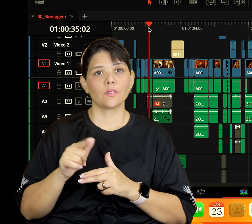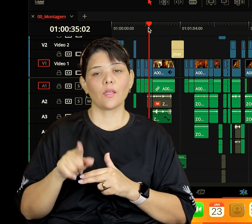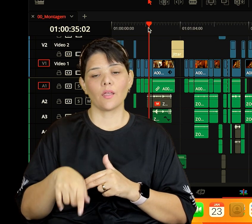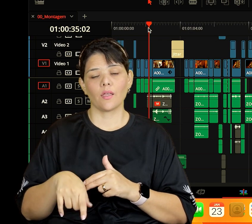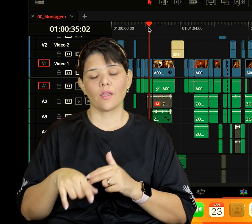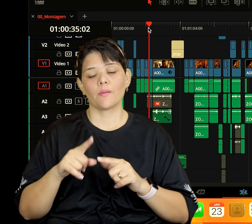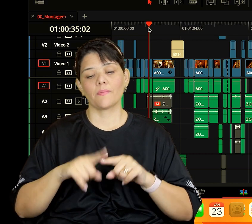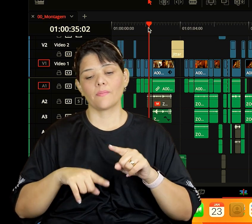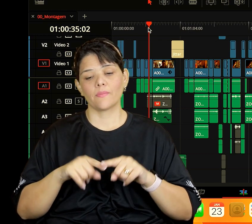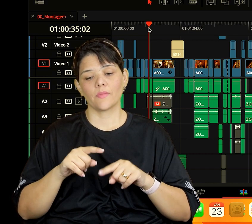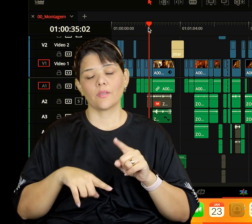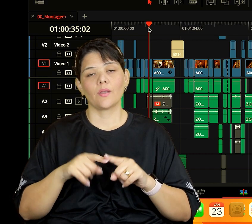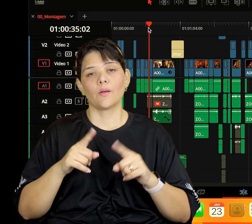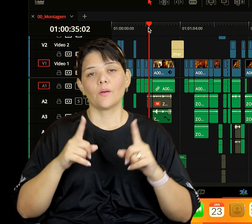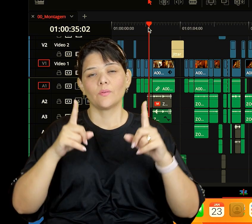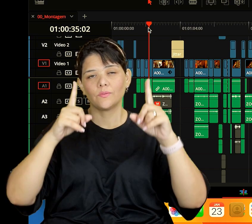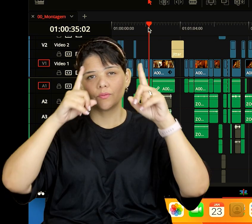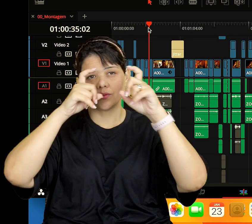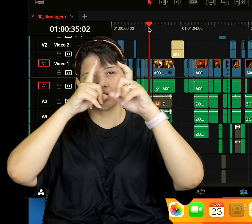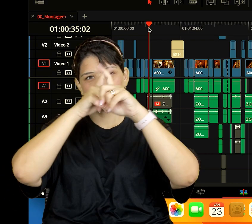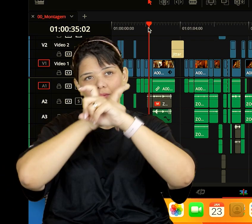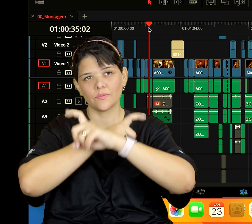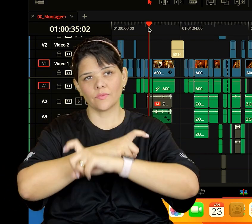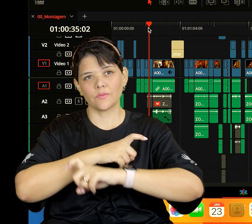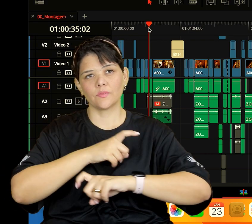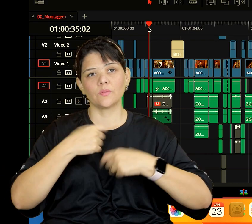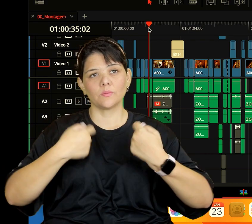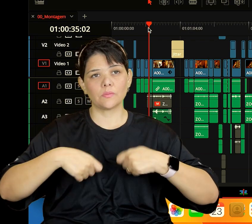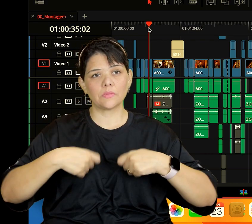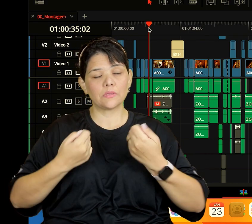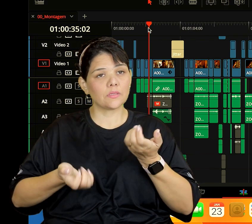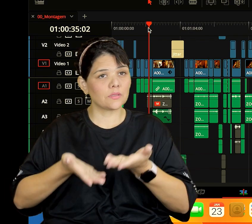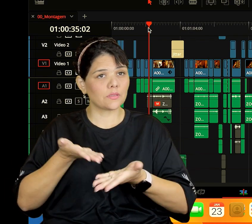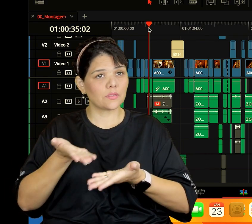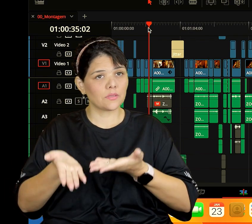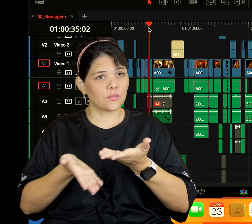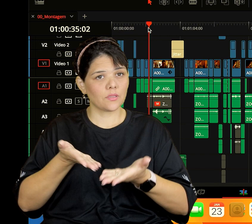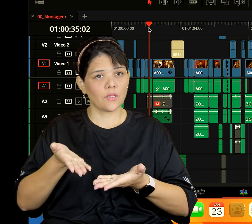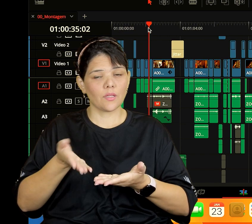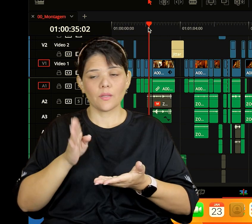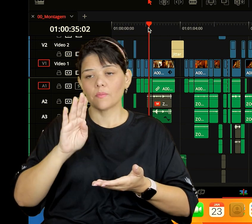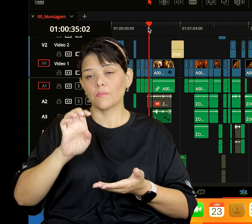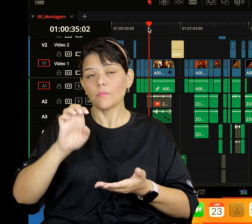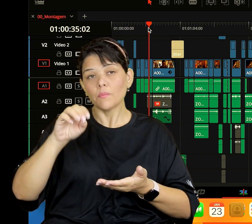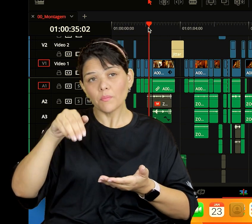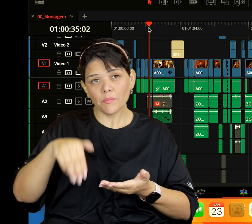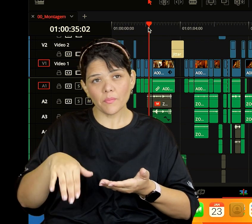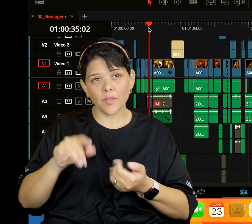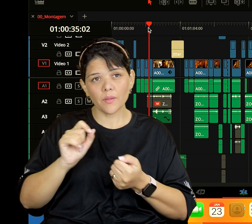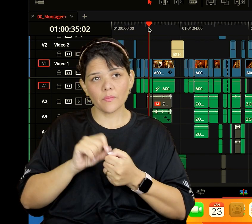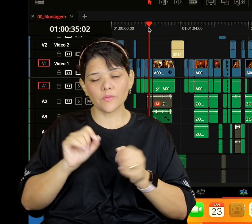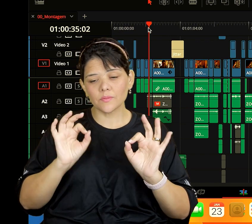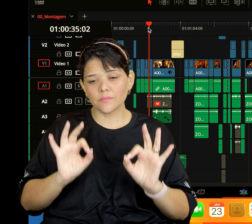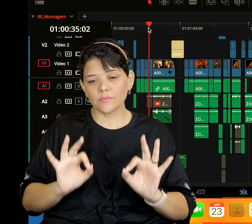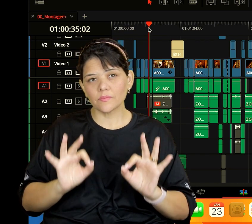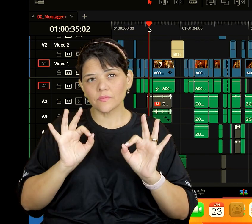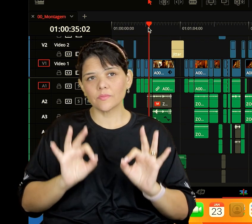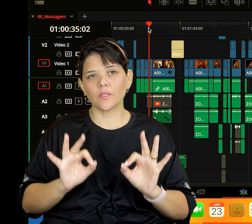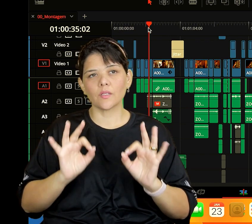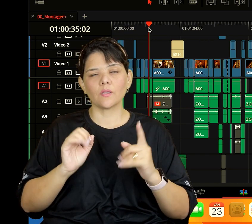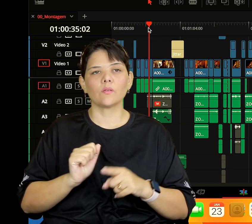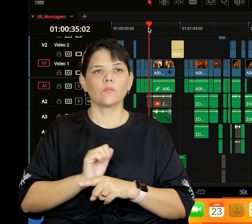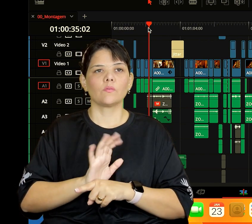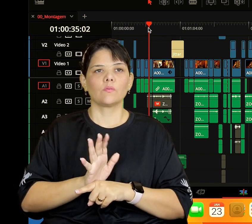bruto e tratar e editar ele de uma forma que funcione no filme. Se é um filme, se é uma publicidade e tal, que você não